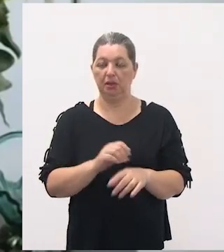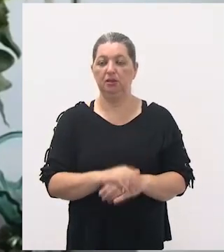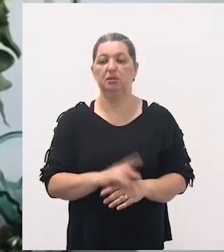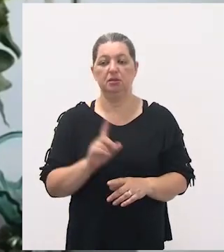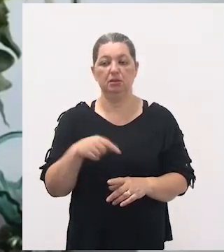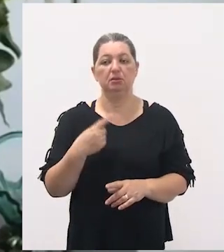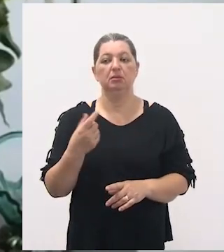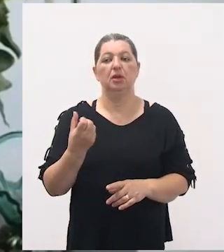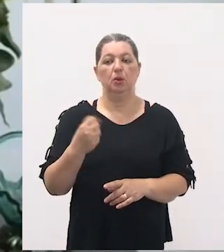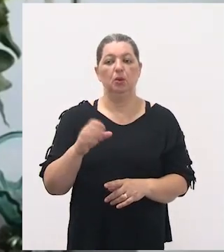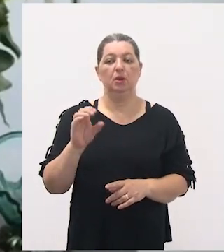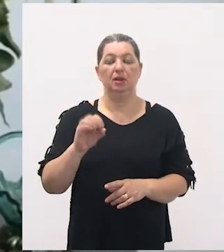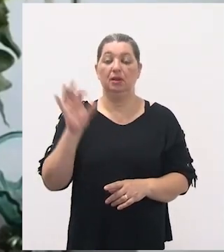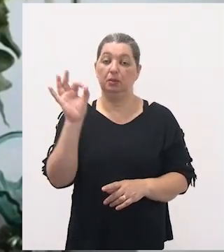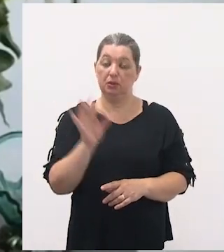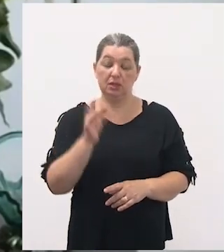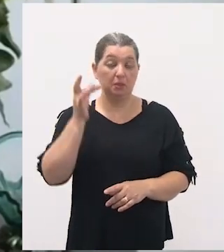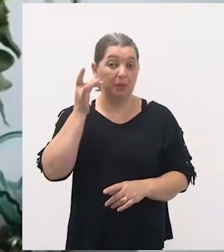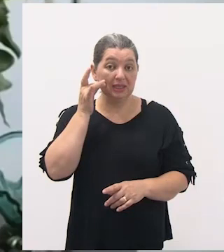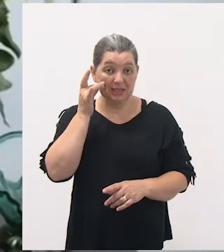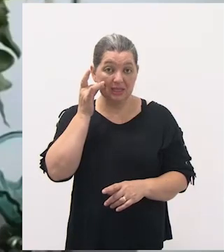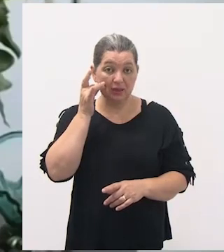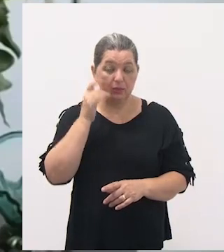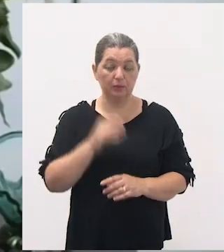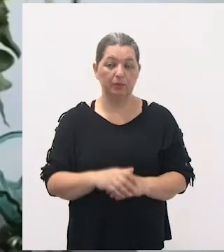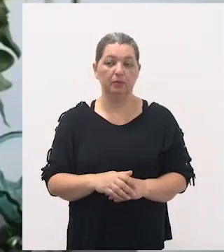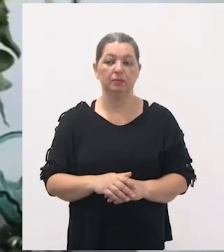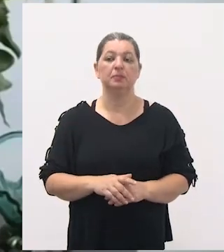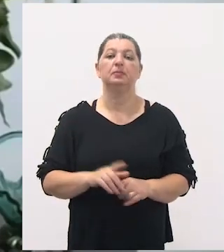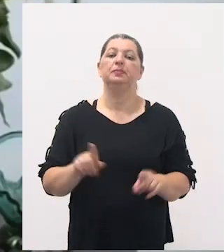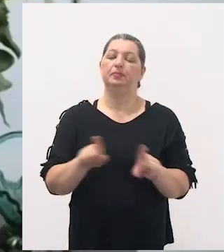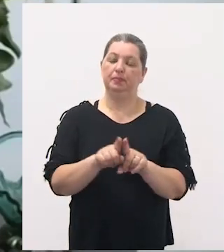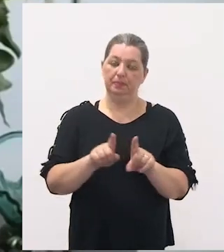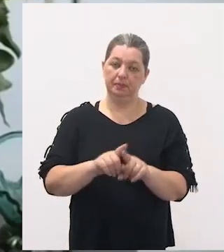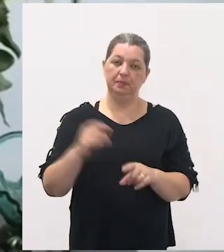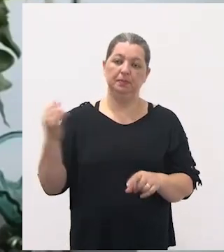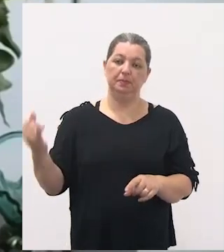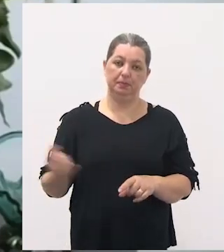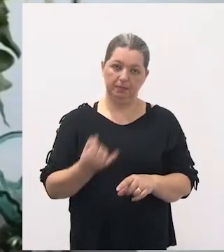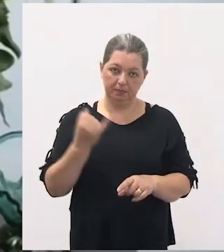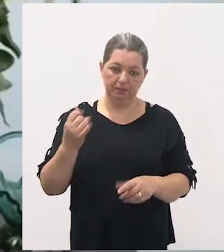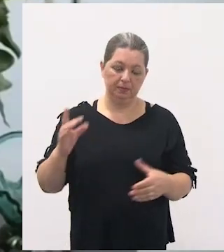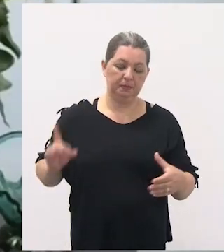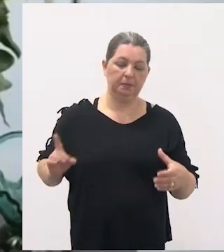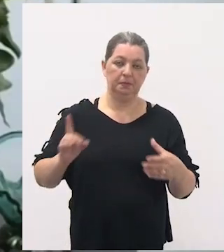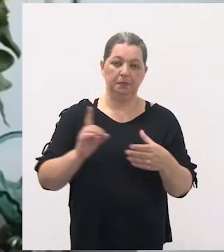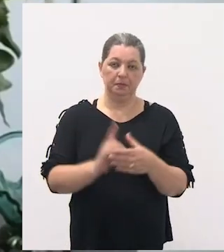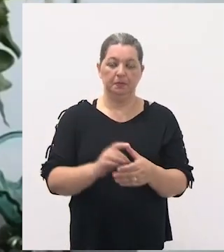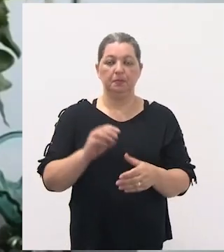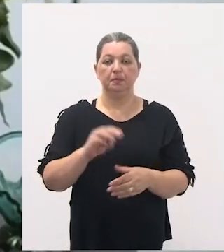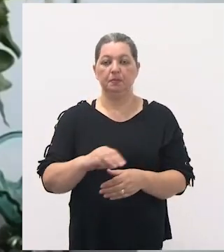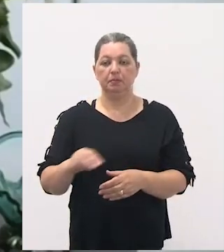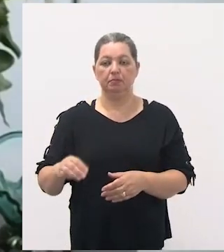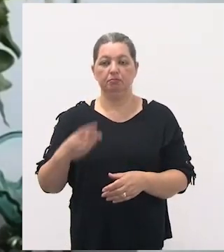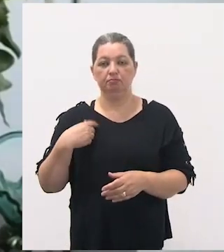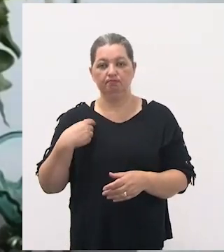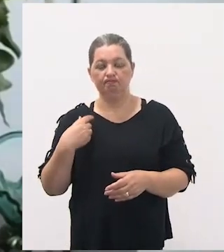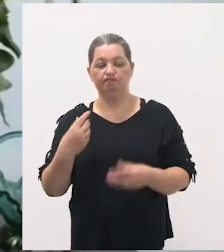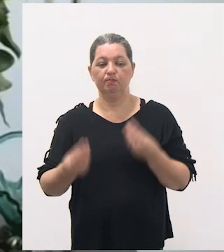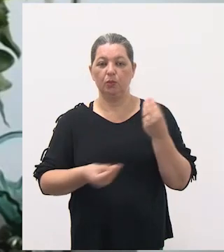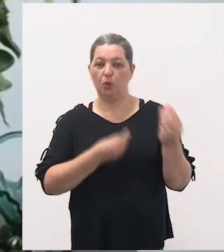alunos 80% presencial e a importância de engajá-los nesse momento para que nós possamos olhar